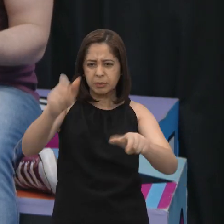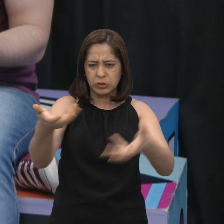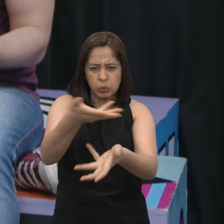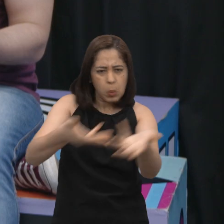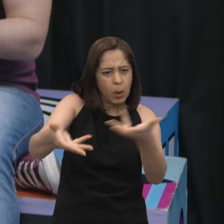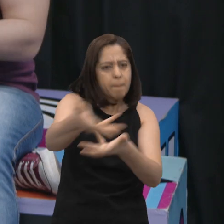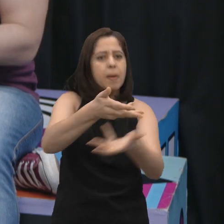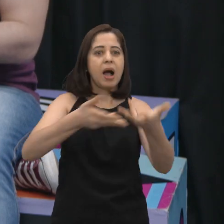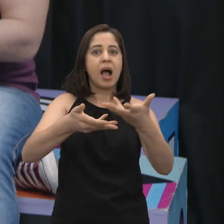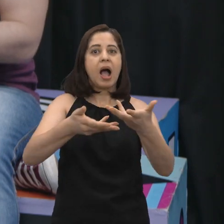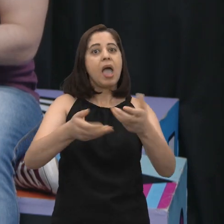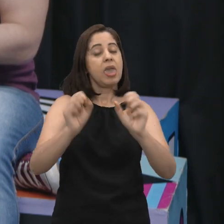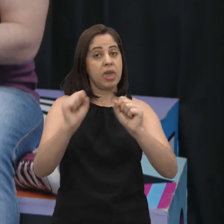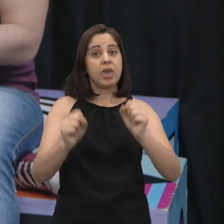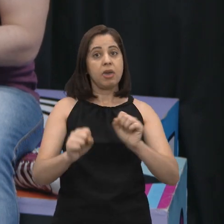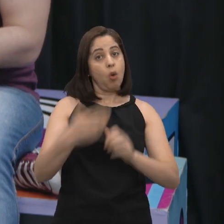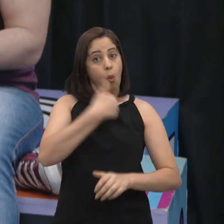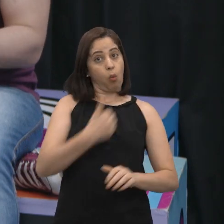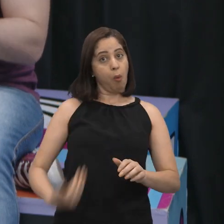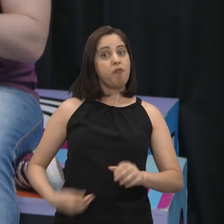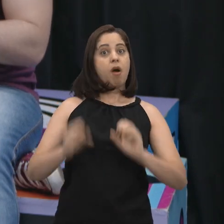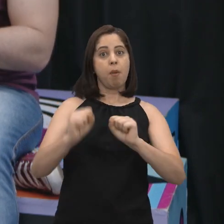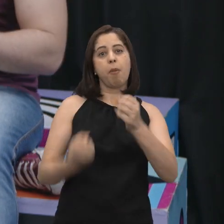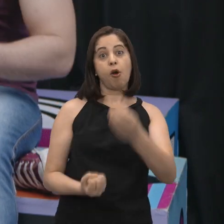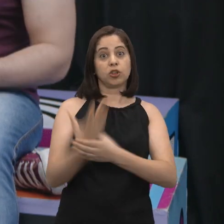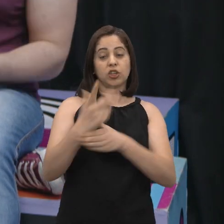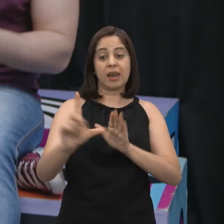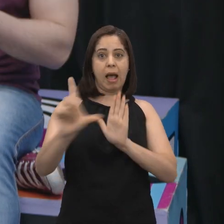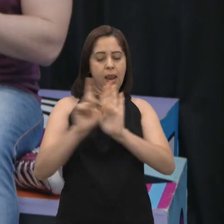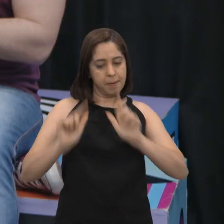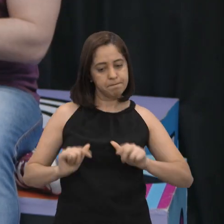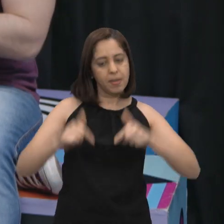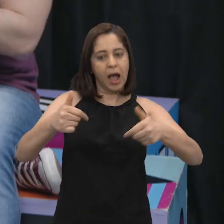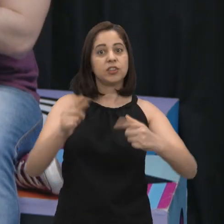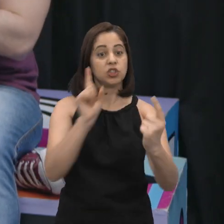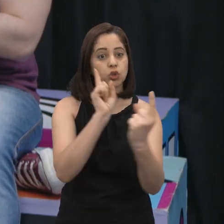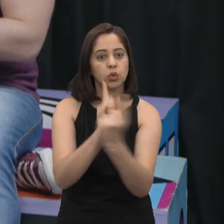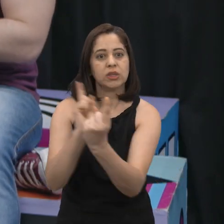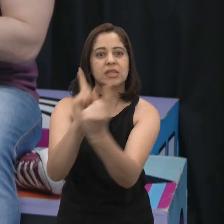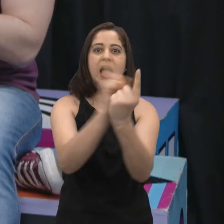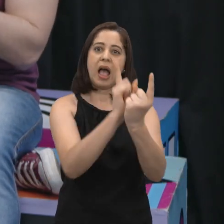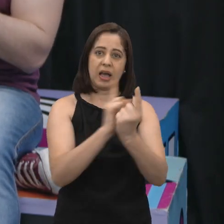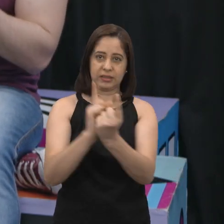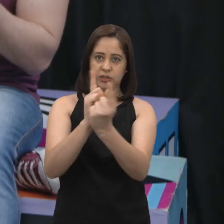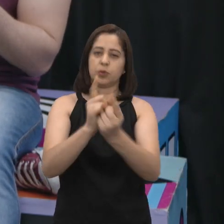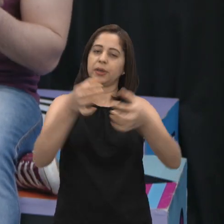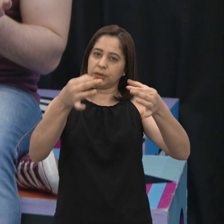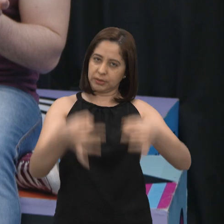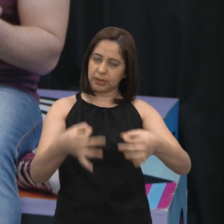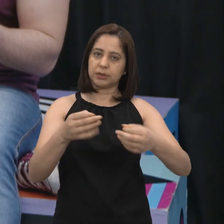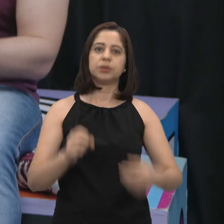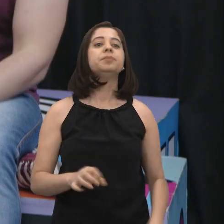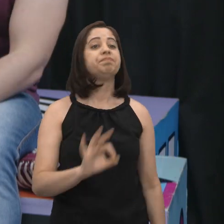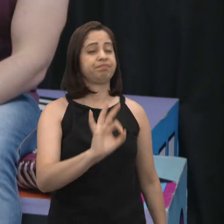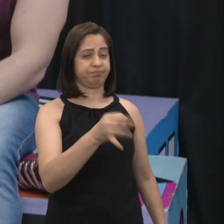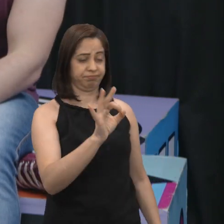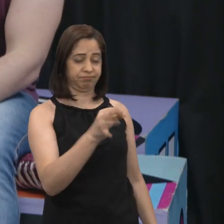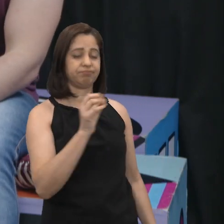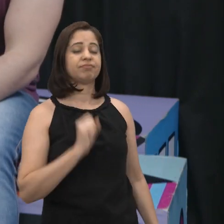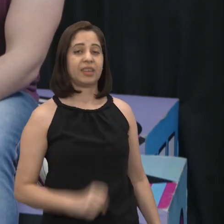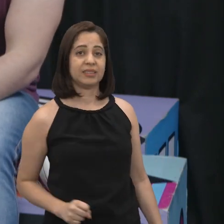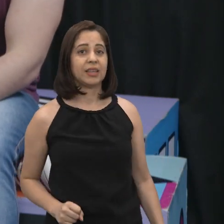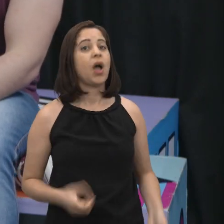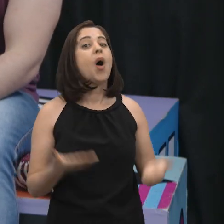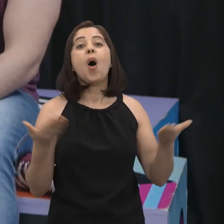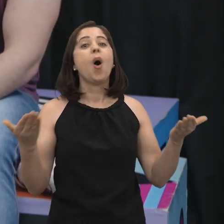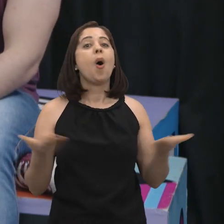assim como na elaboração de políticas públicas voltadas ao atendimento das necessidades e das demandas também, né? Exatamente,